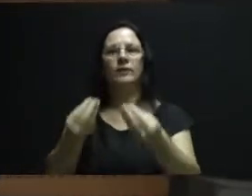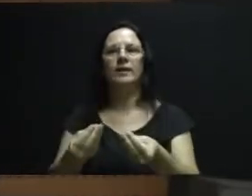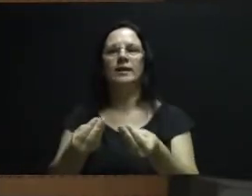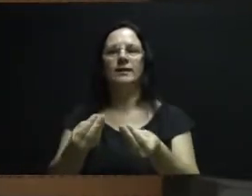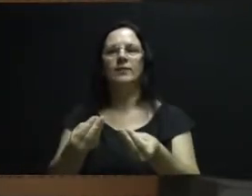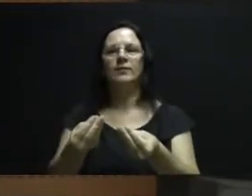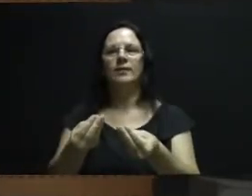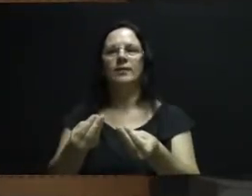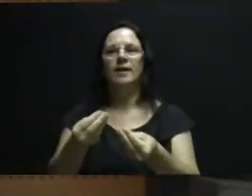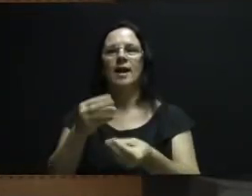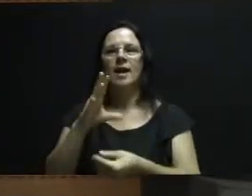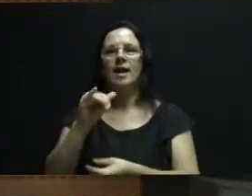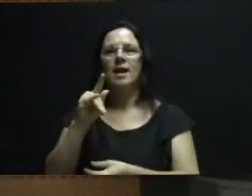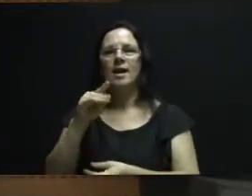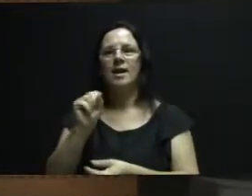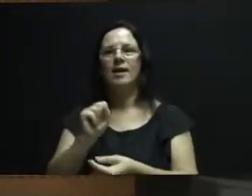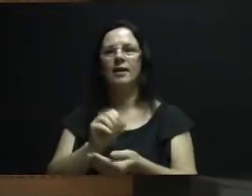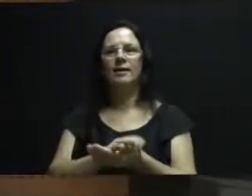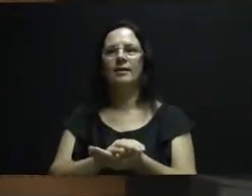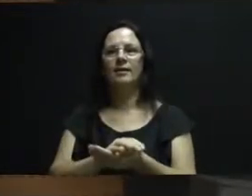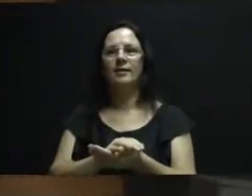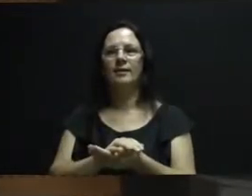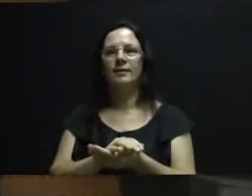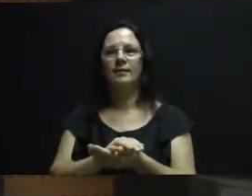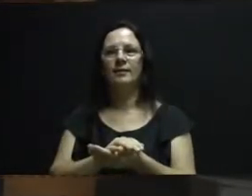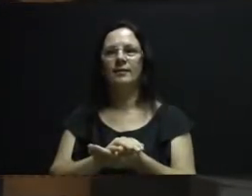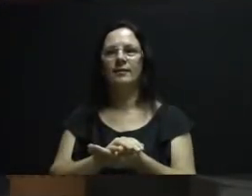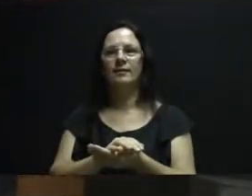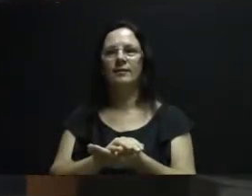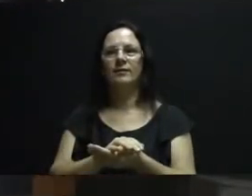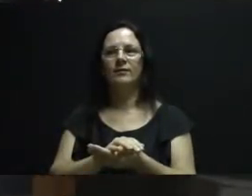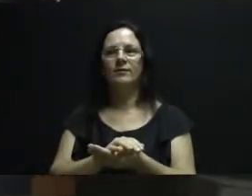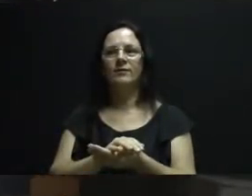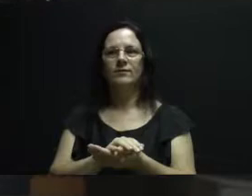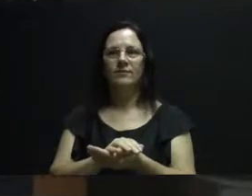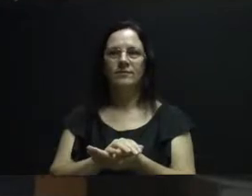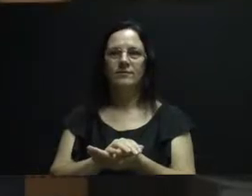da homenagem para Carlos Alberto Félix Silva, nosso amigo Bacalhau.